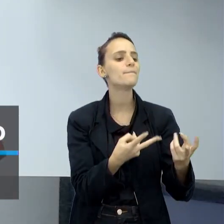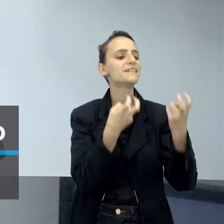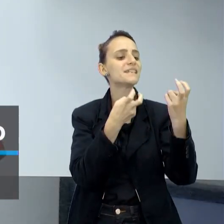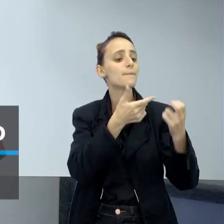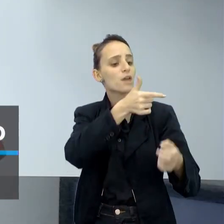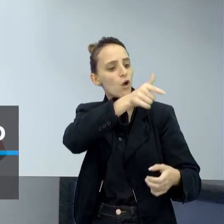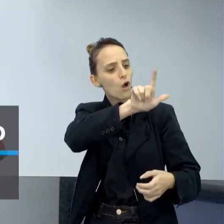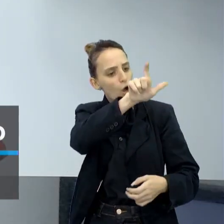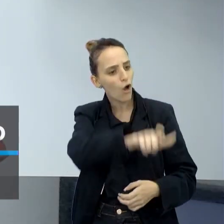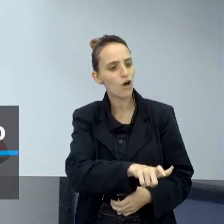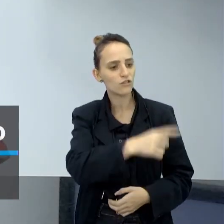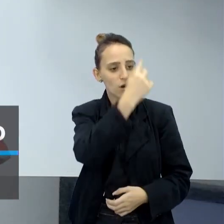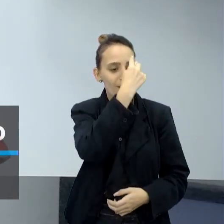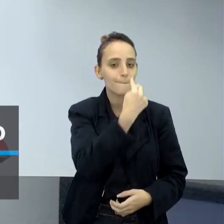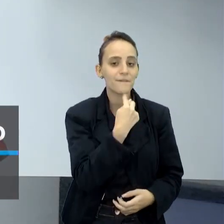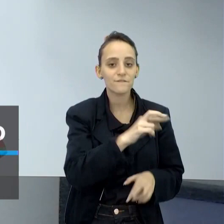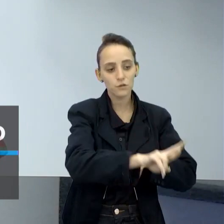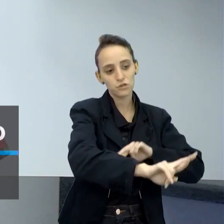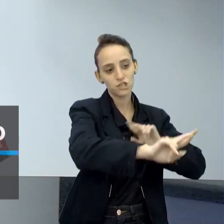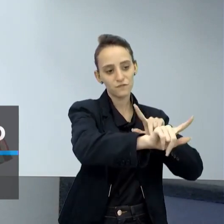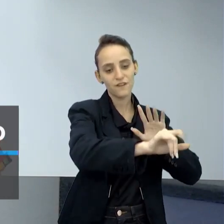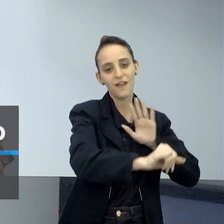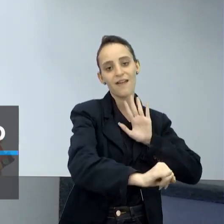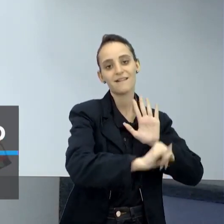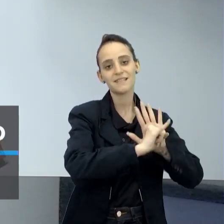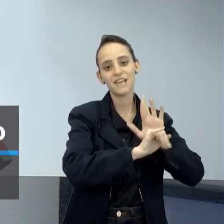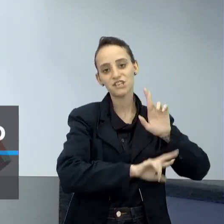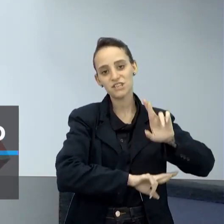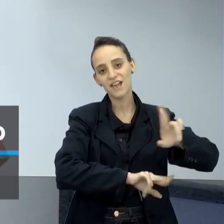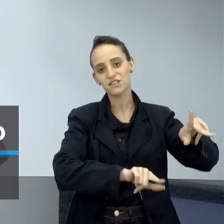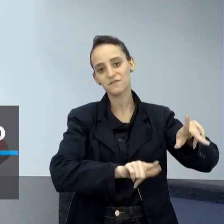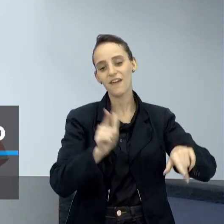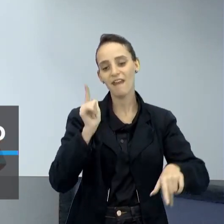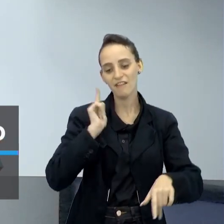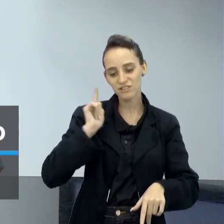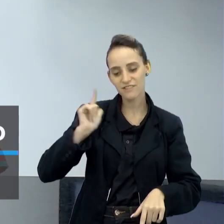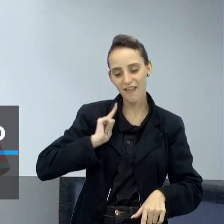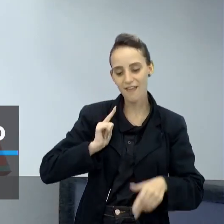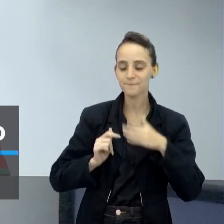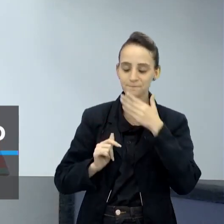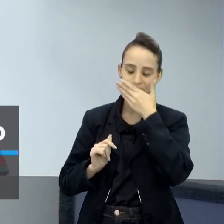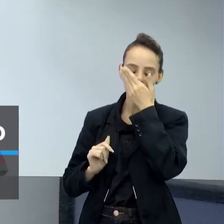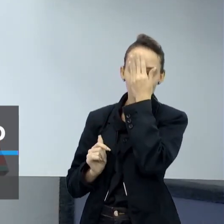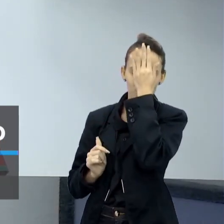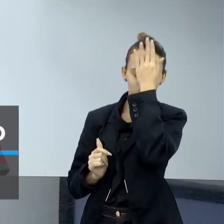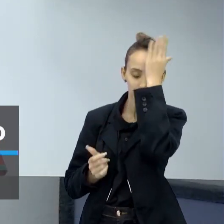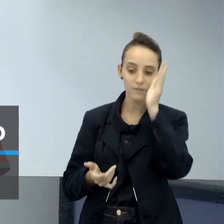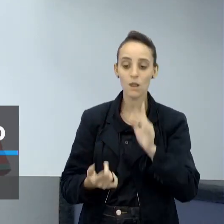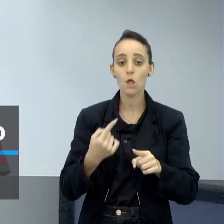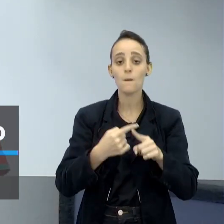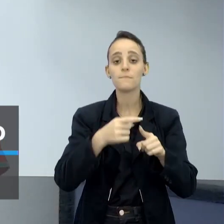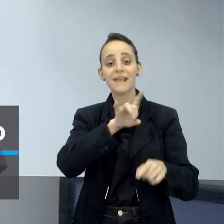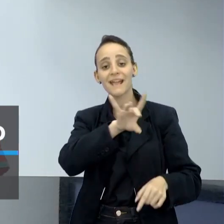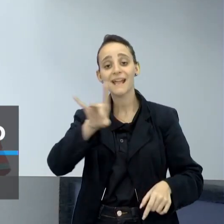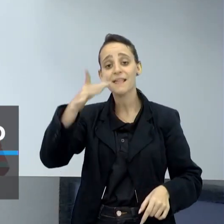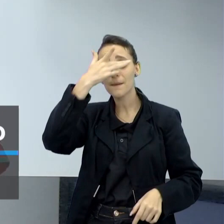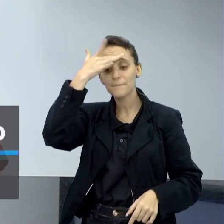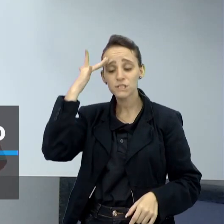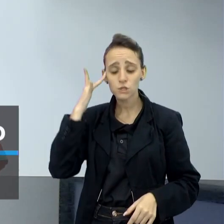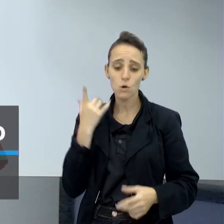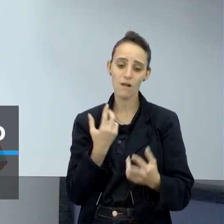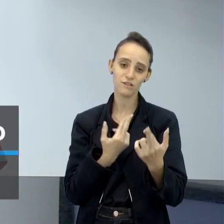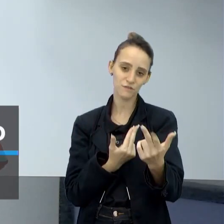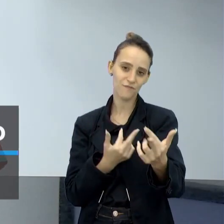possibilidade de descobrir o outro, a gente começa a perceber a diversidade latente que existe em cada ser dentro desses núcleos,